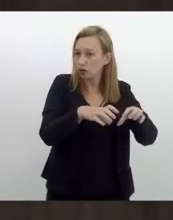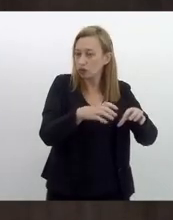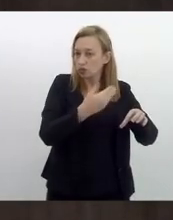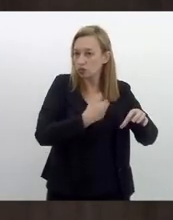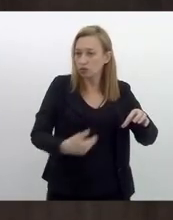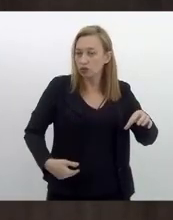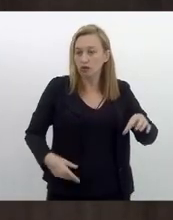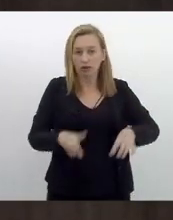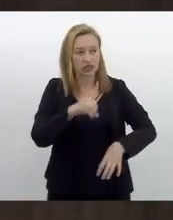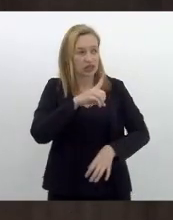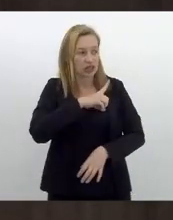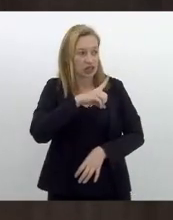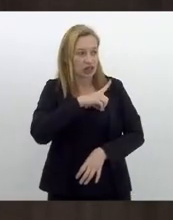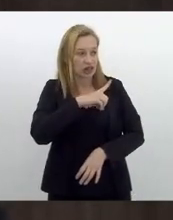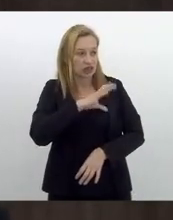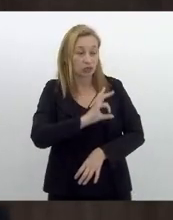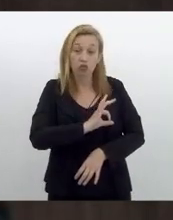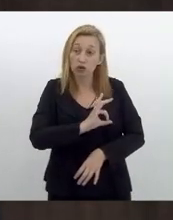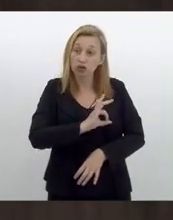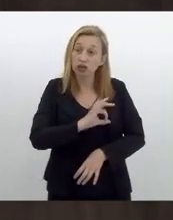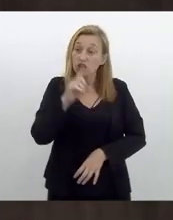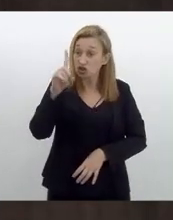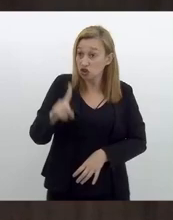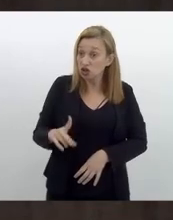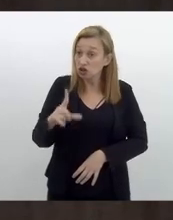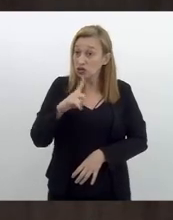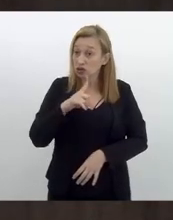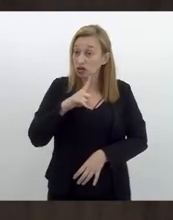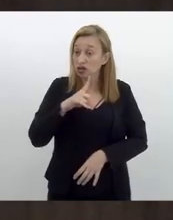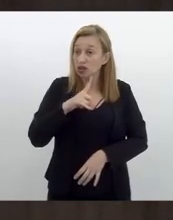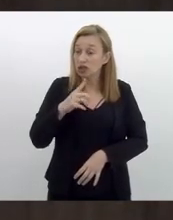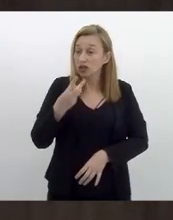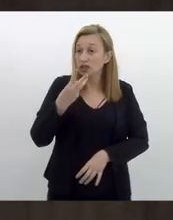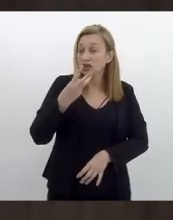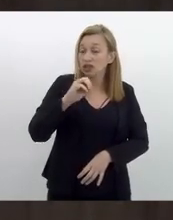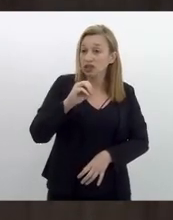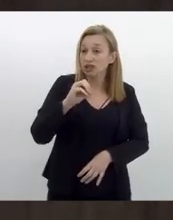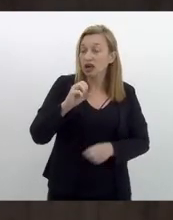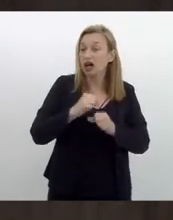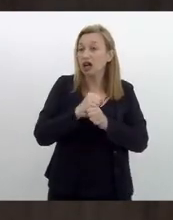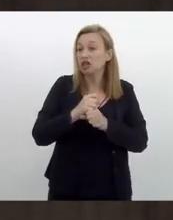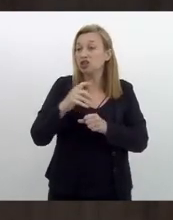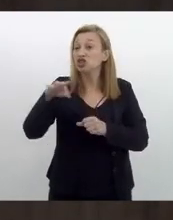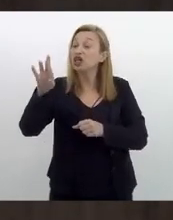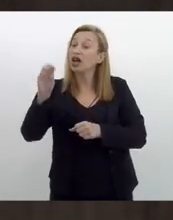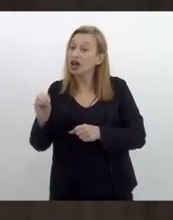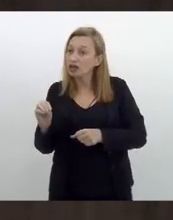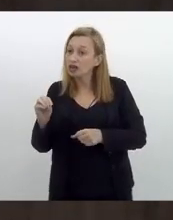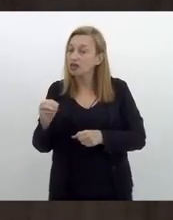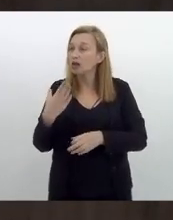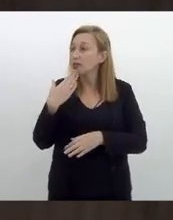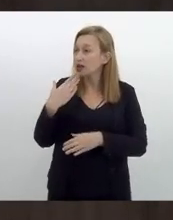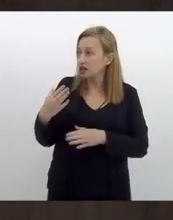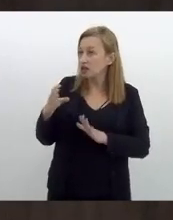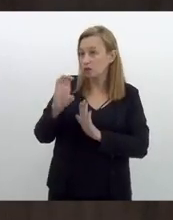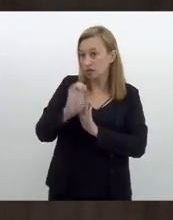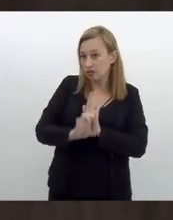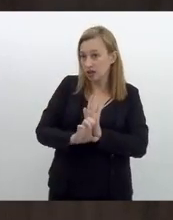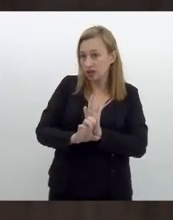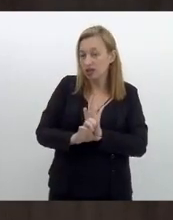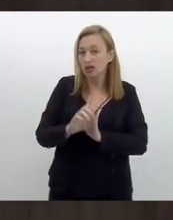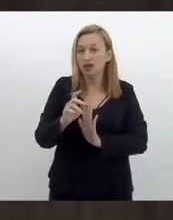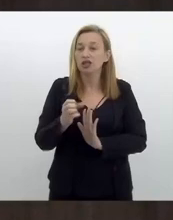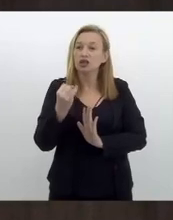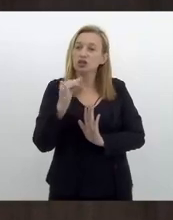delegado de polícia, eu tenho direito de levar uns 30 anos de triênio. Aí eu estaria sugerindo uma emenda que diria assim,